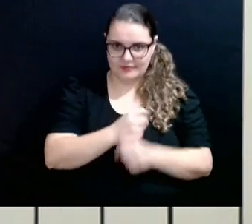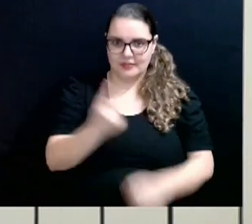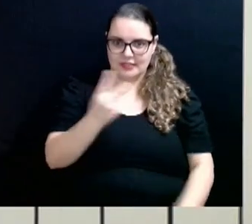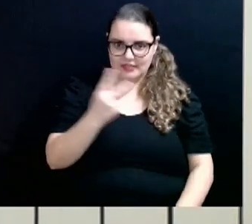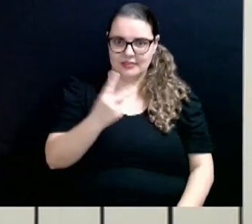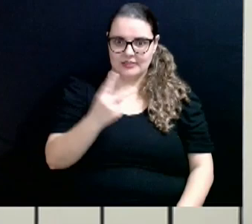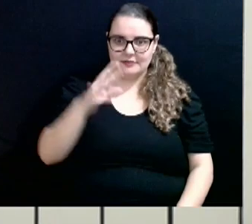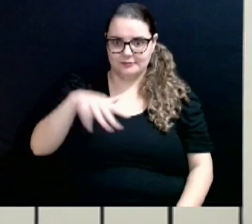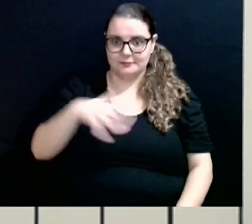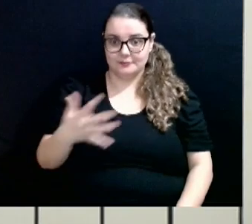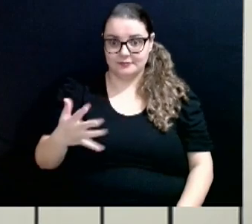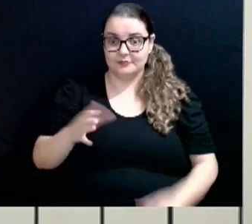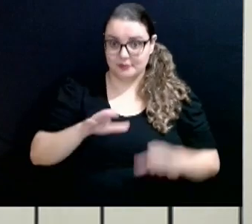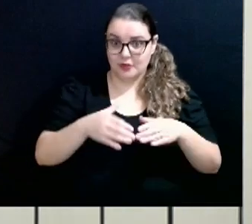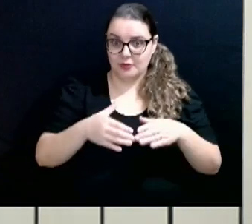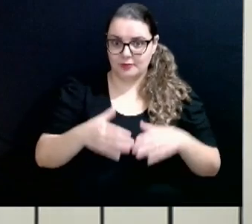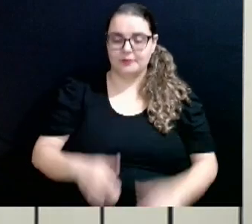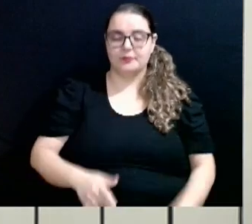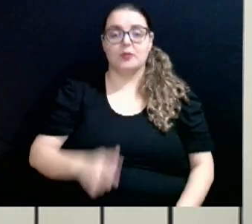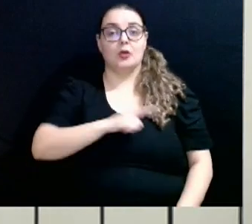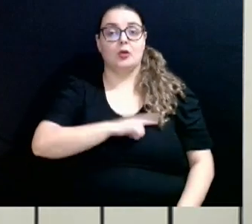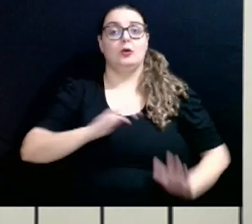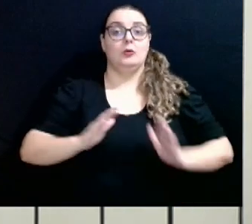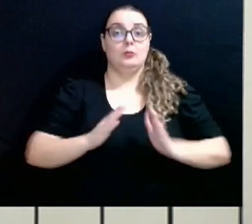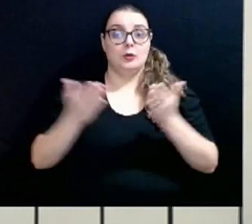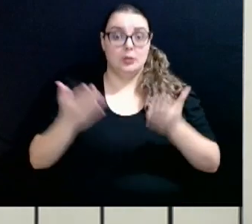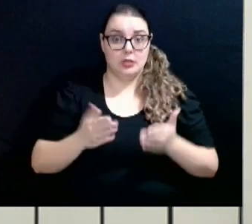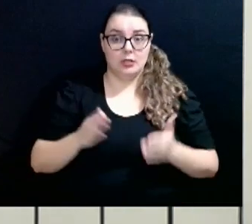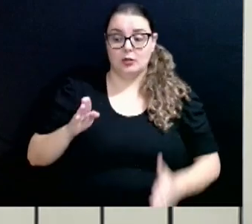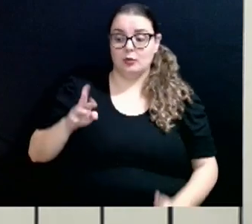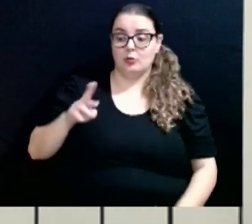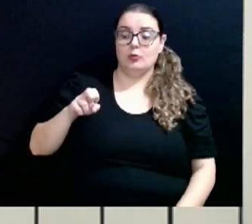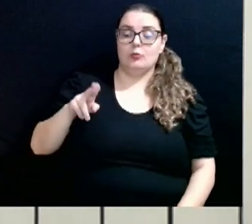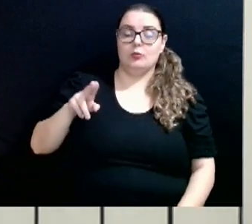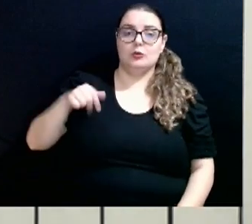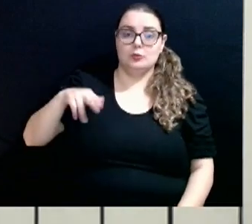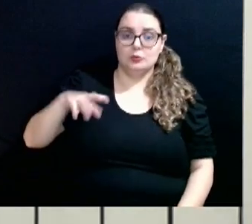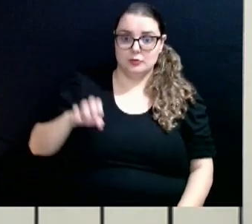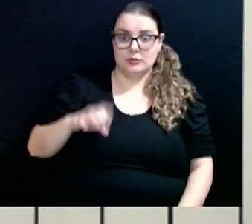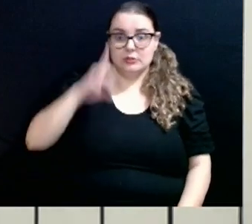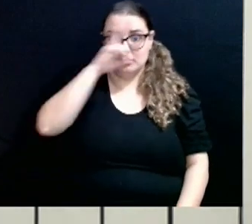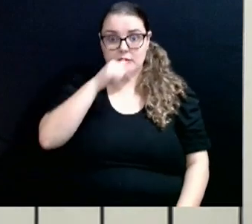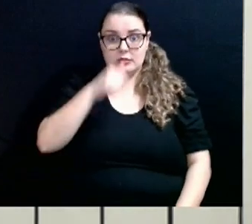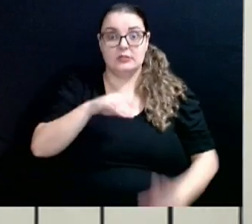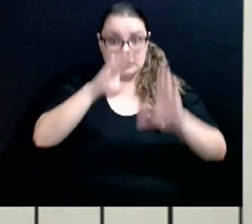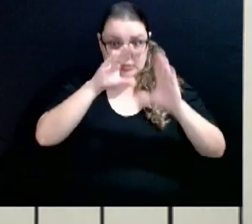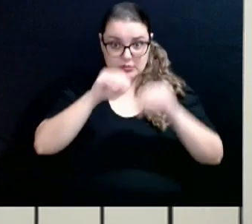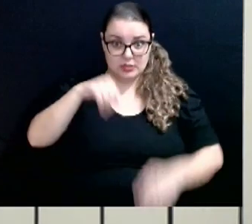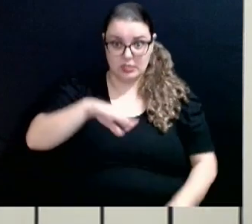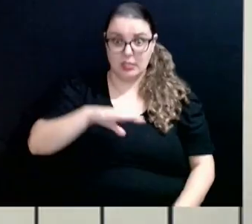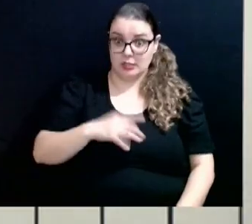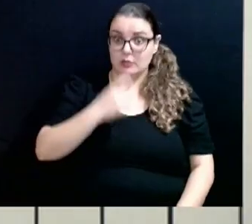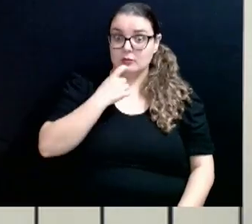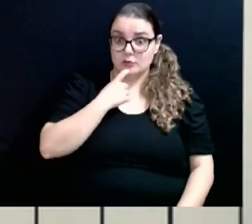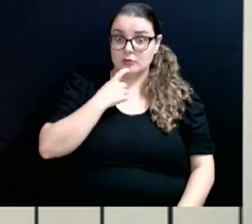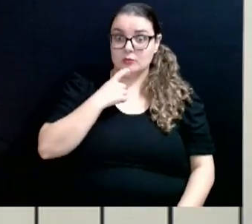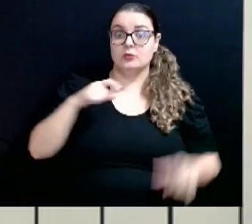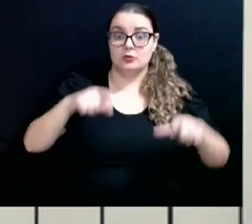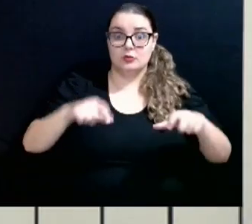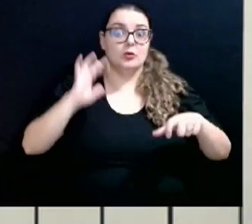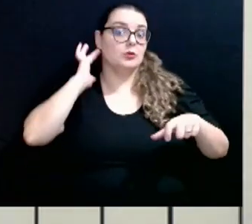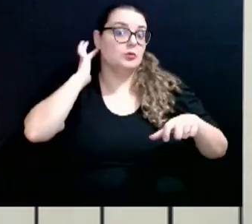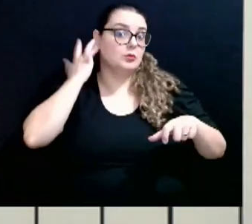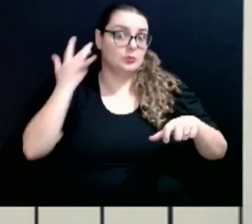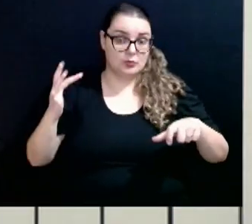grupo. O Bugre enfrenta agora o Brusque no domingo, 7 horas da noite, aqui em Campinas, no Estádio Brinco de Ouro.